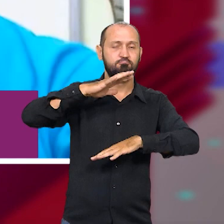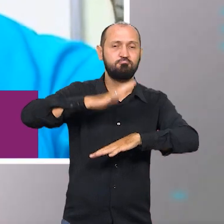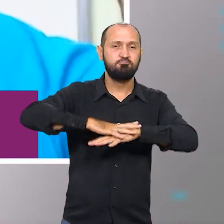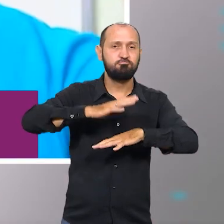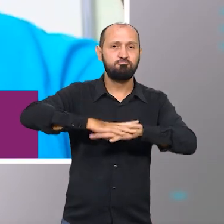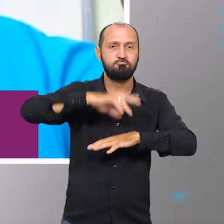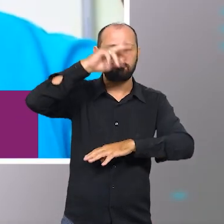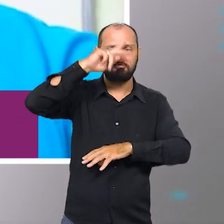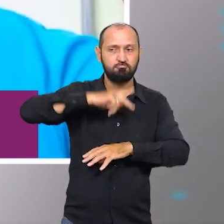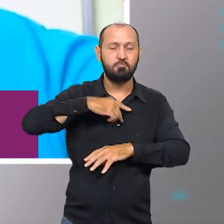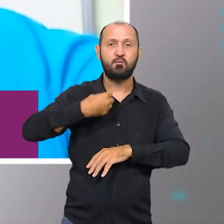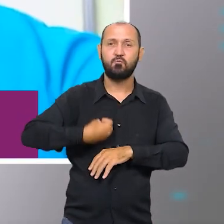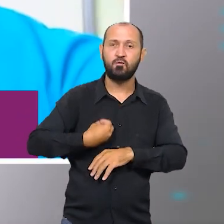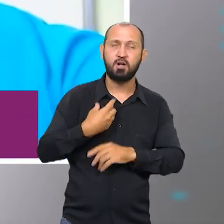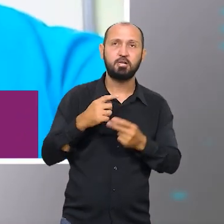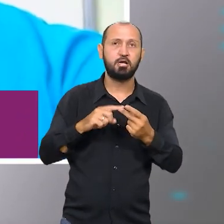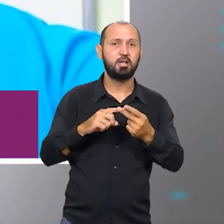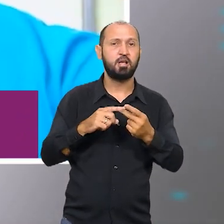da família,